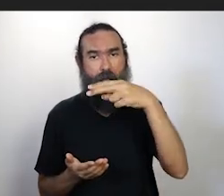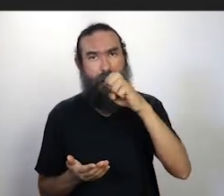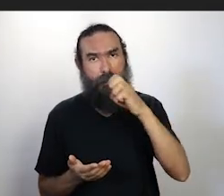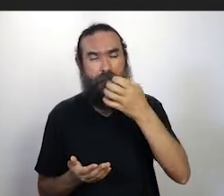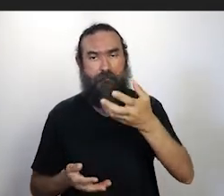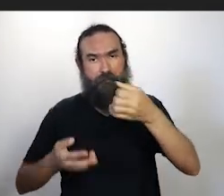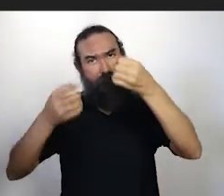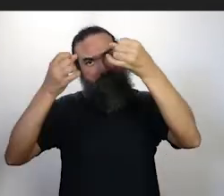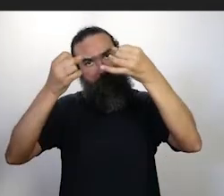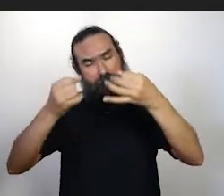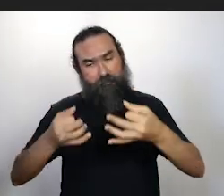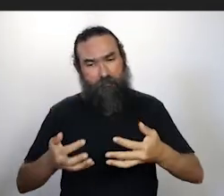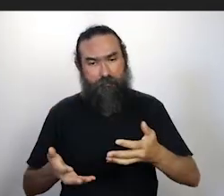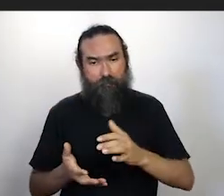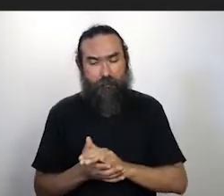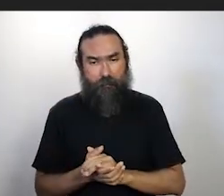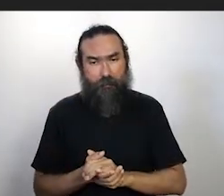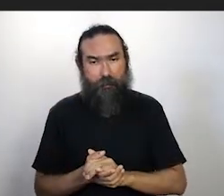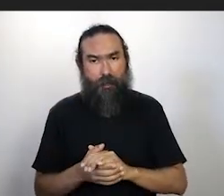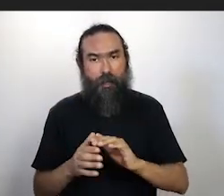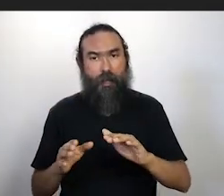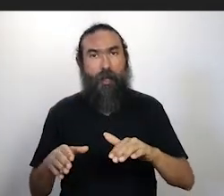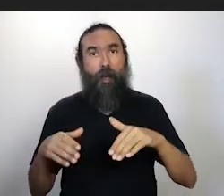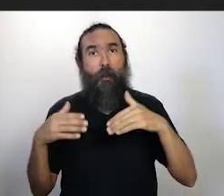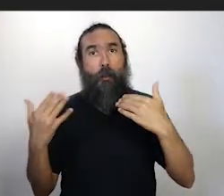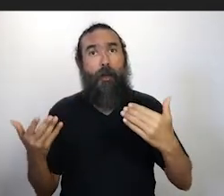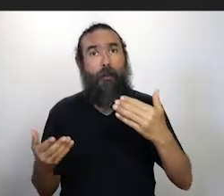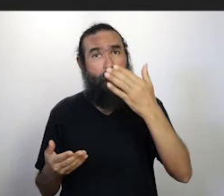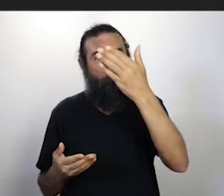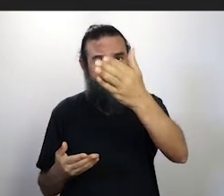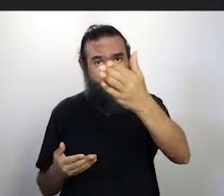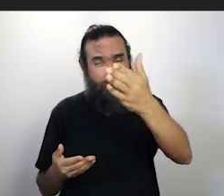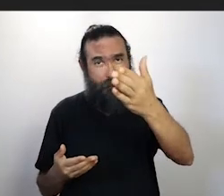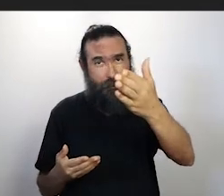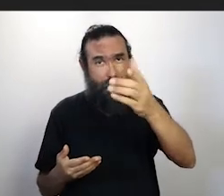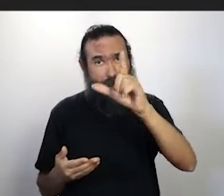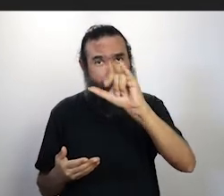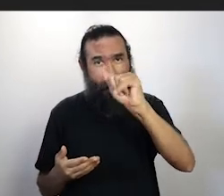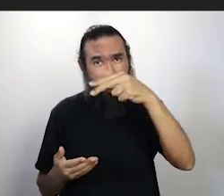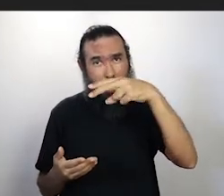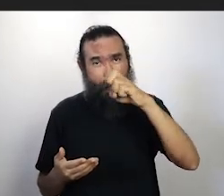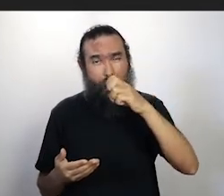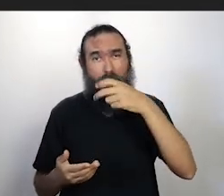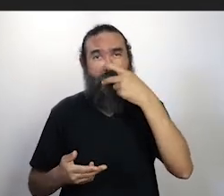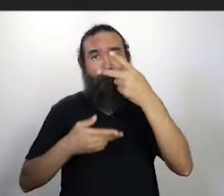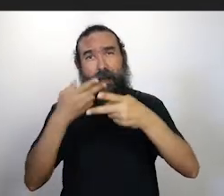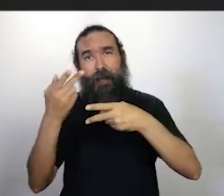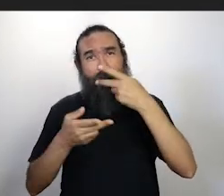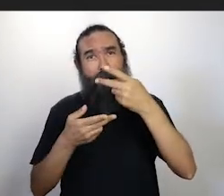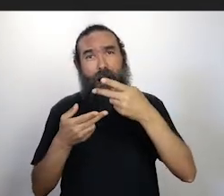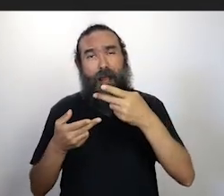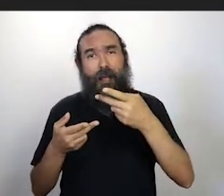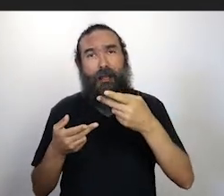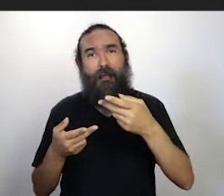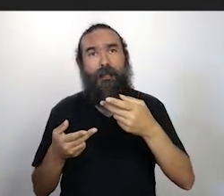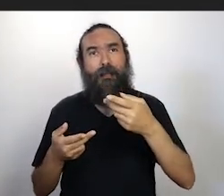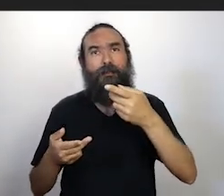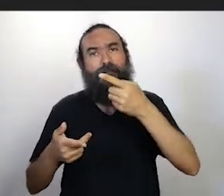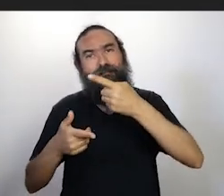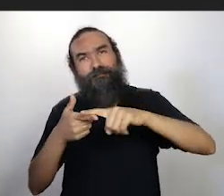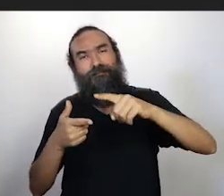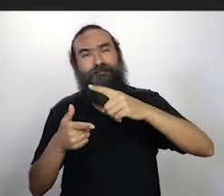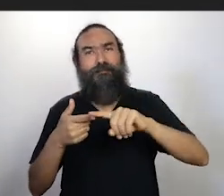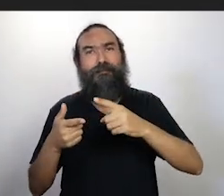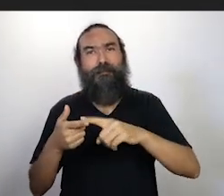Aliane, pela explanação. E quando tu traz a questão, né, dos processos tradicionais educacionais,